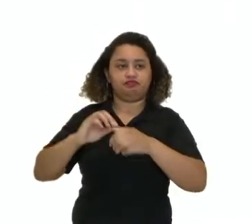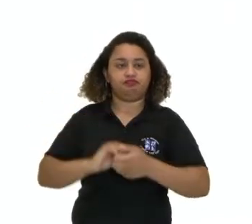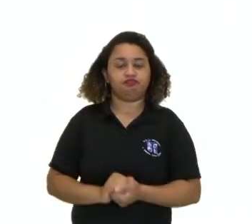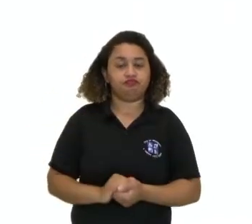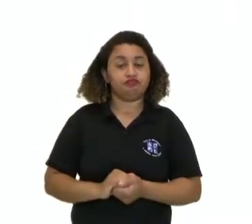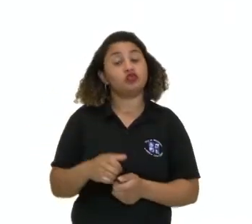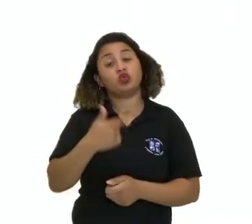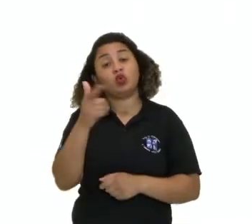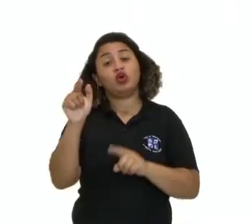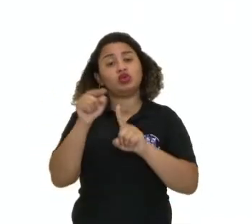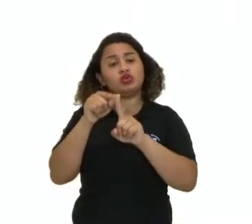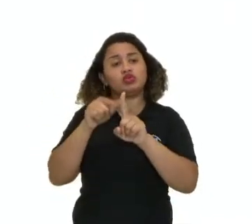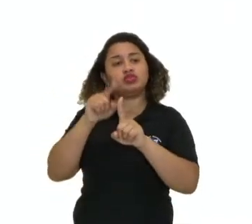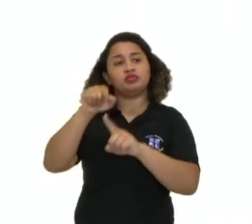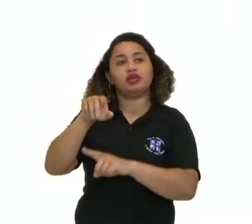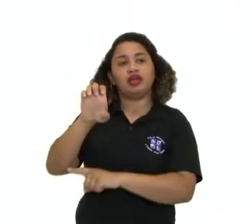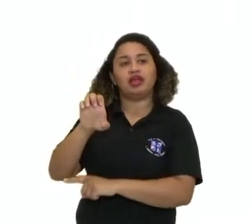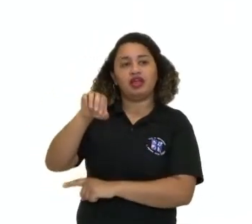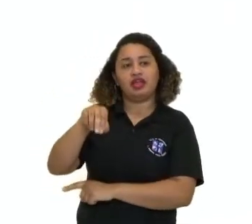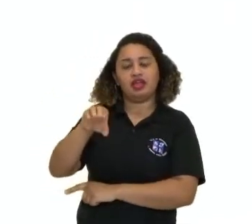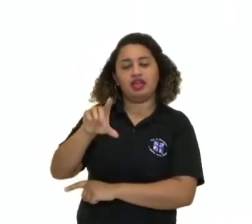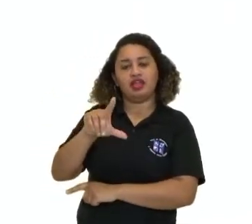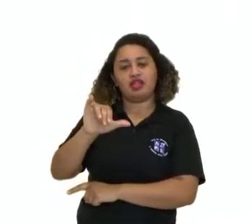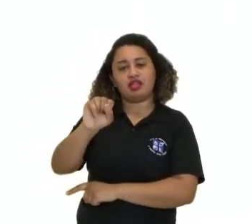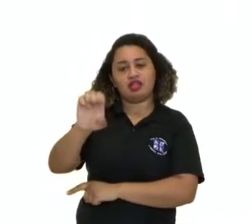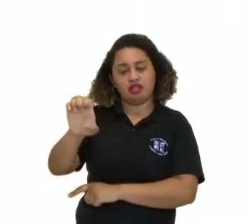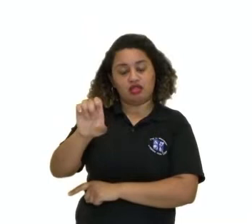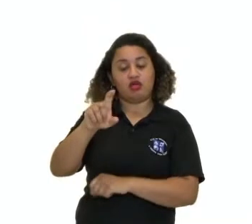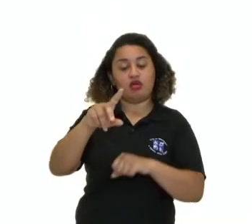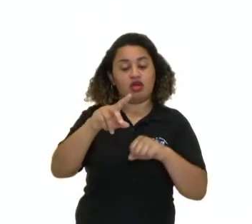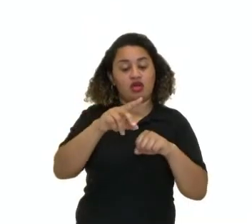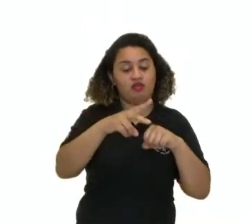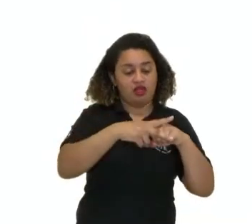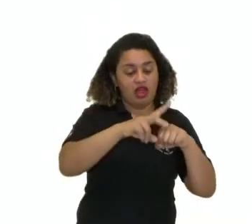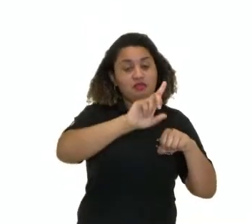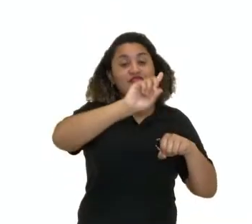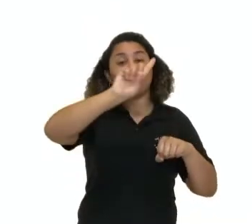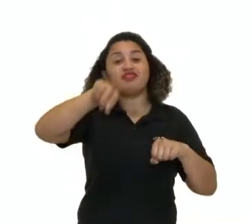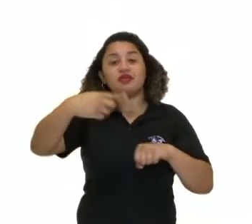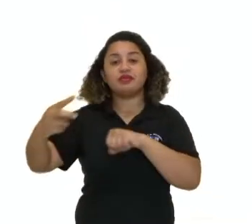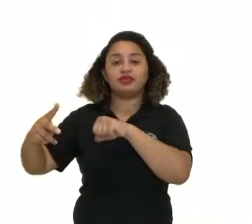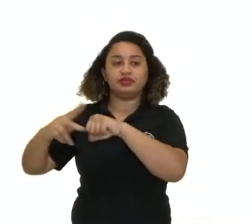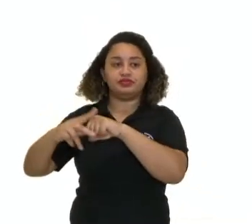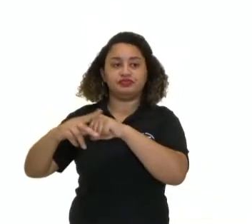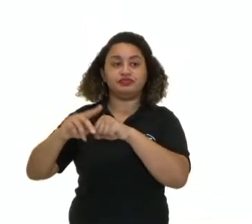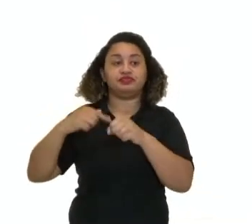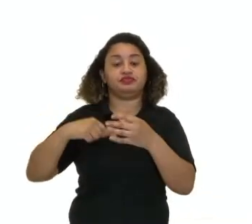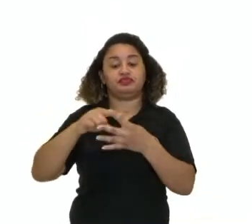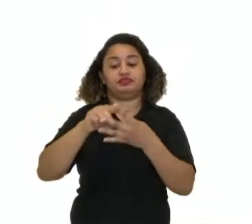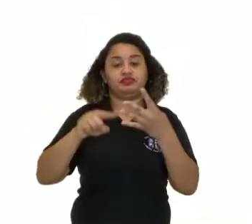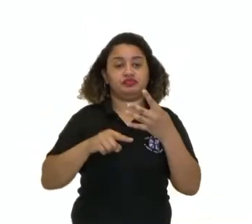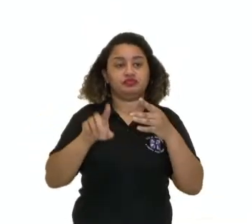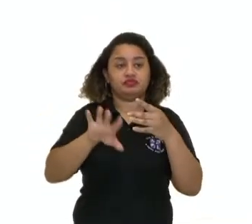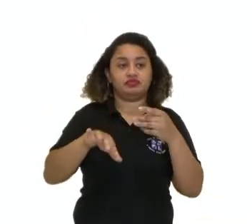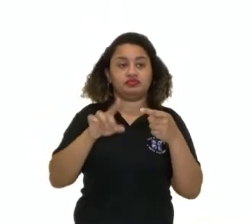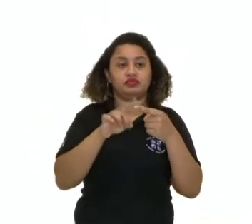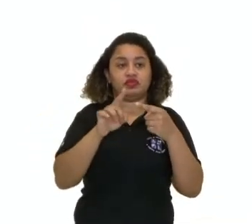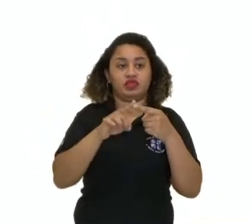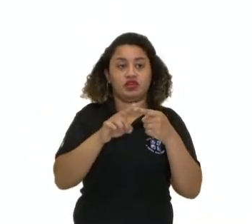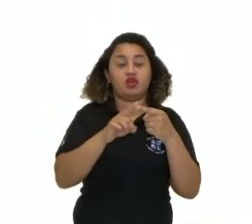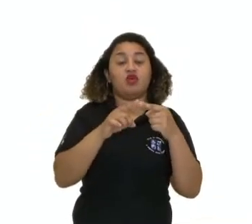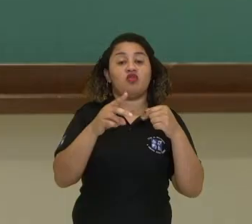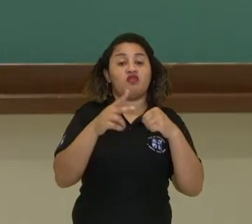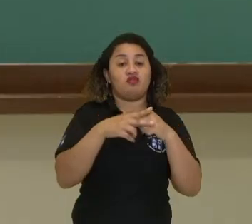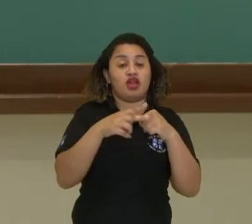em crise é quando o pronome vem depois do verbo e isso ocorre principalmente em quatro casos Quando o verbo estiver no